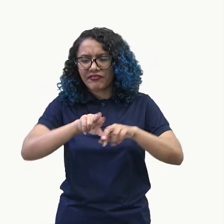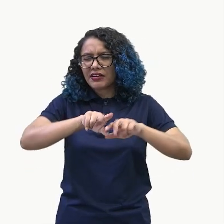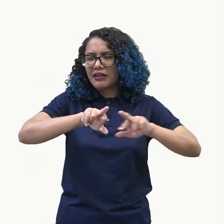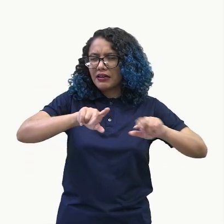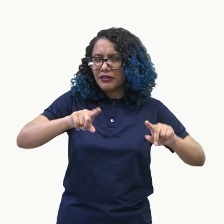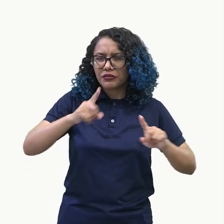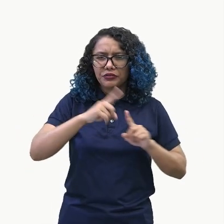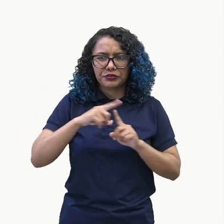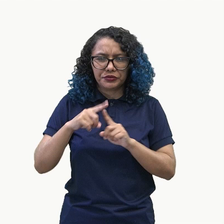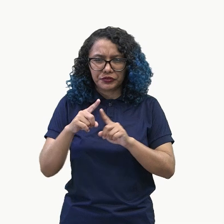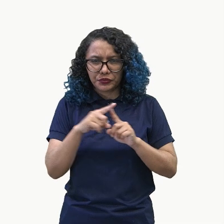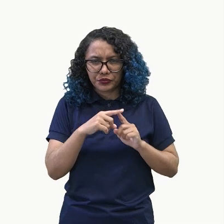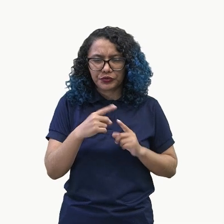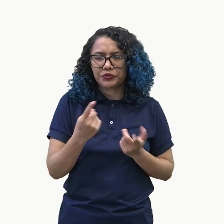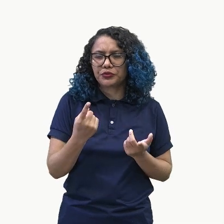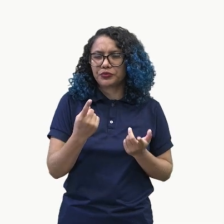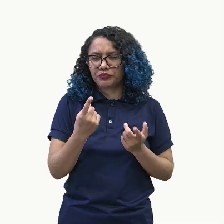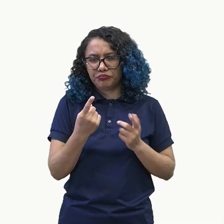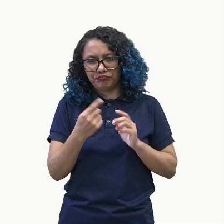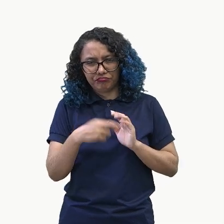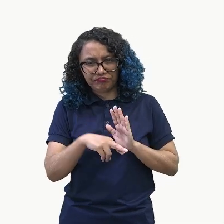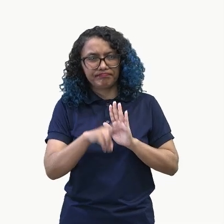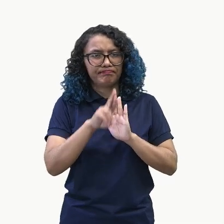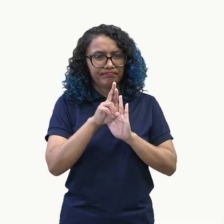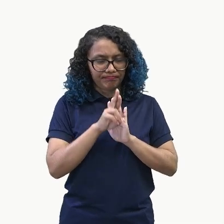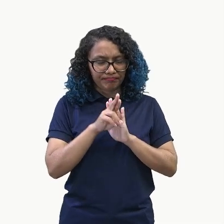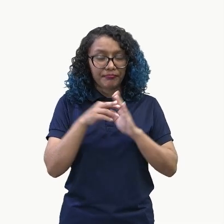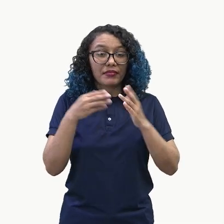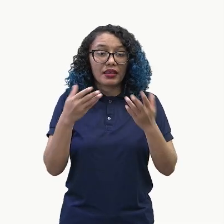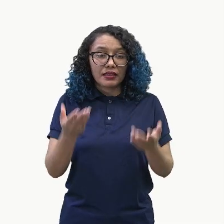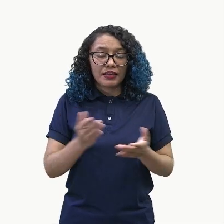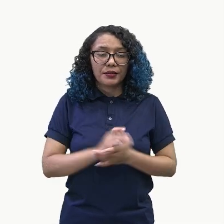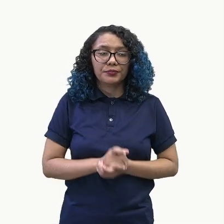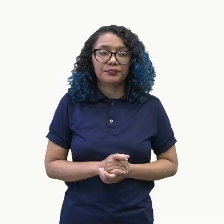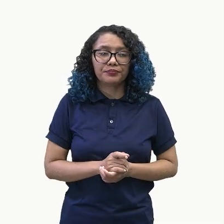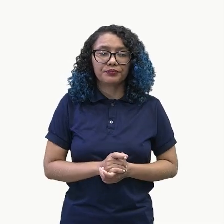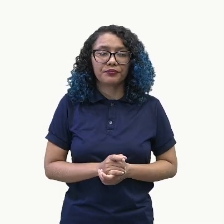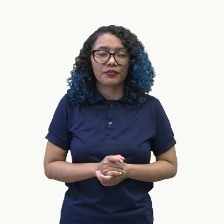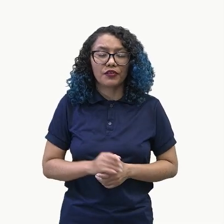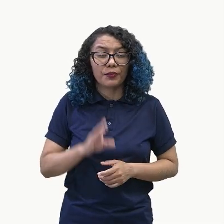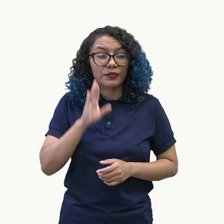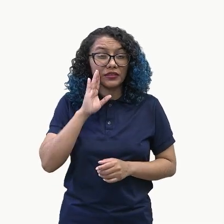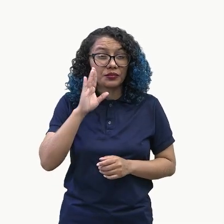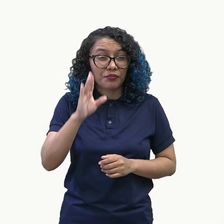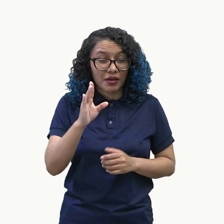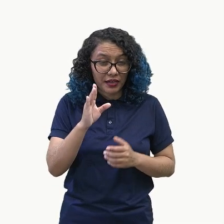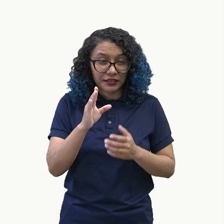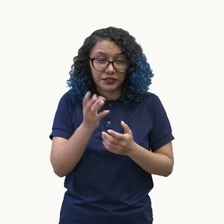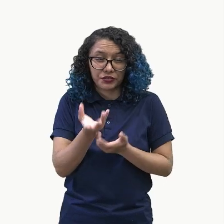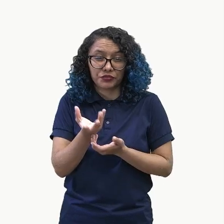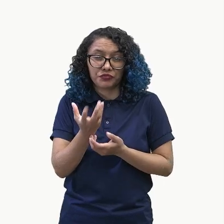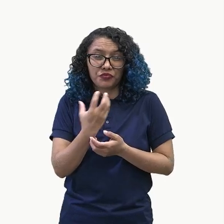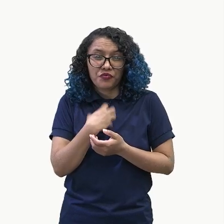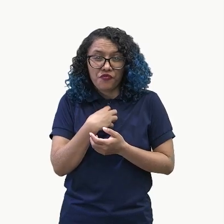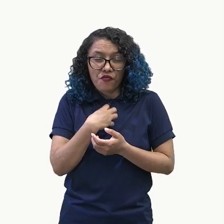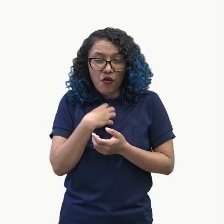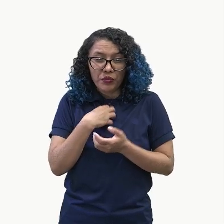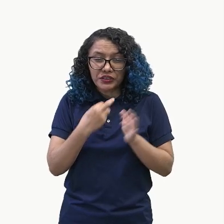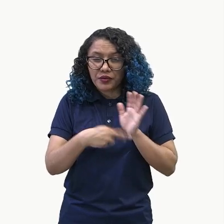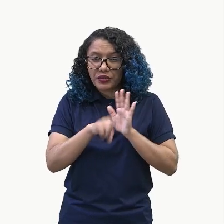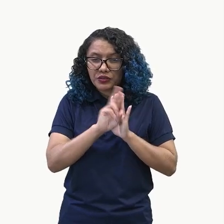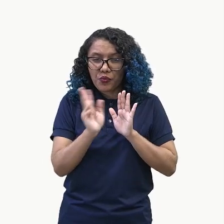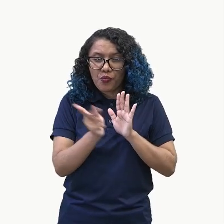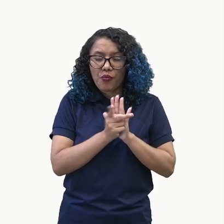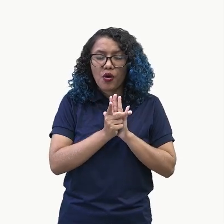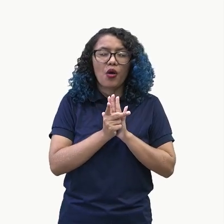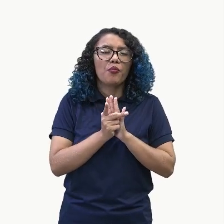também que a gente tem. Bem, um dos principais produtos da cartografia, como eu falei para vocês, são os mapas. E a gente